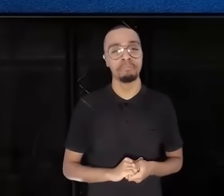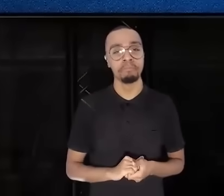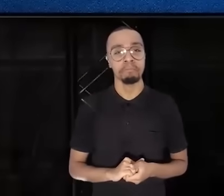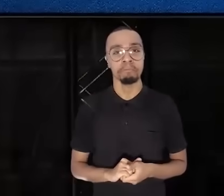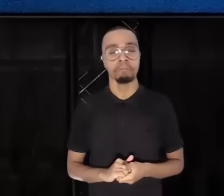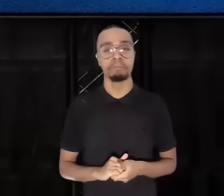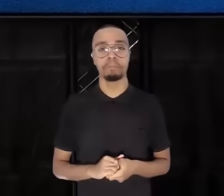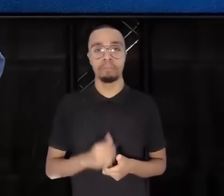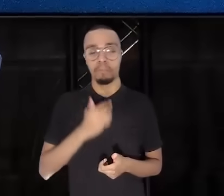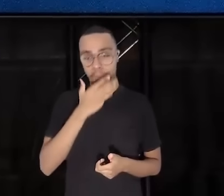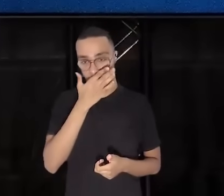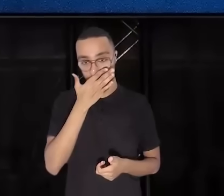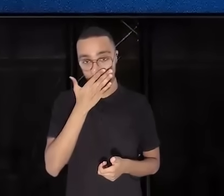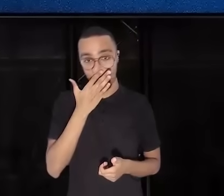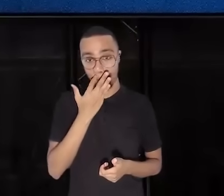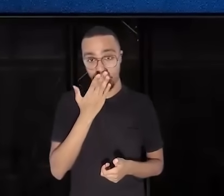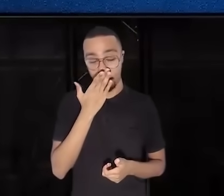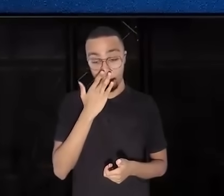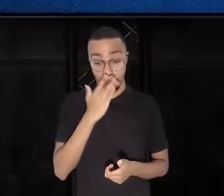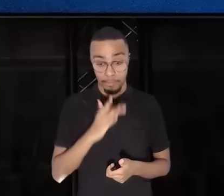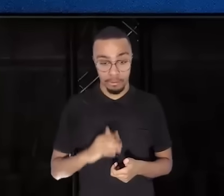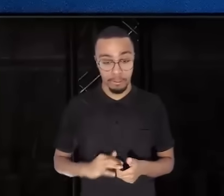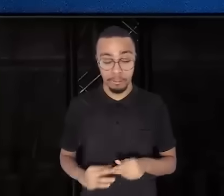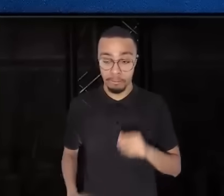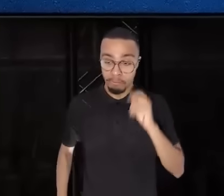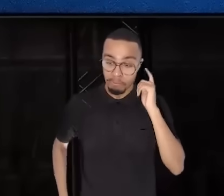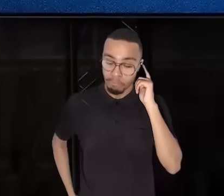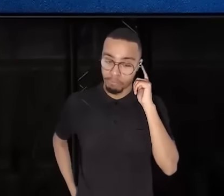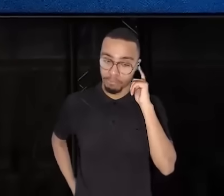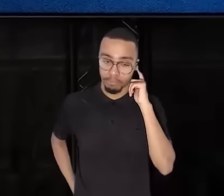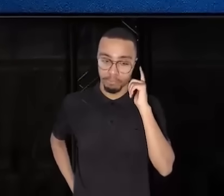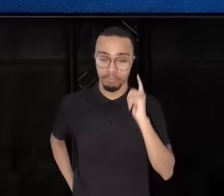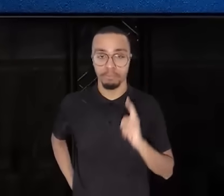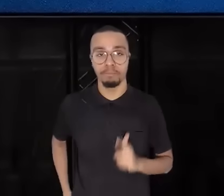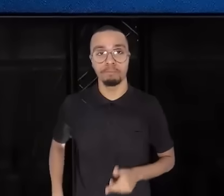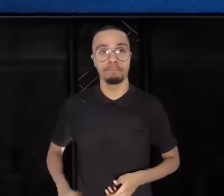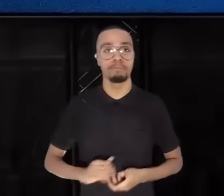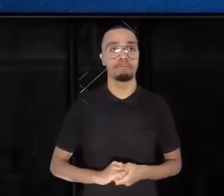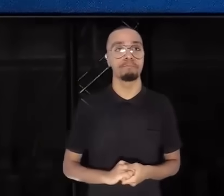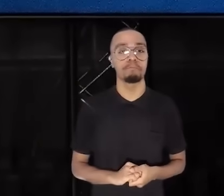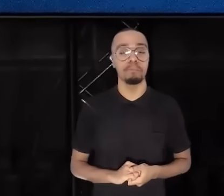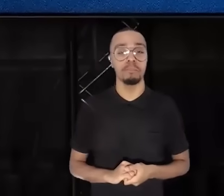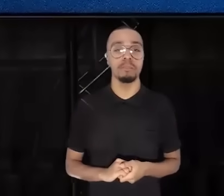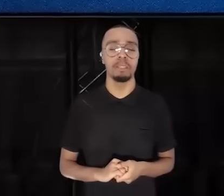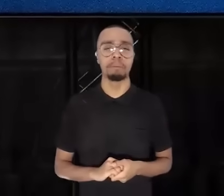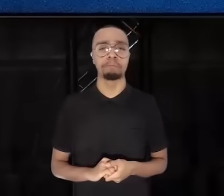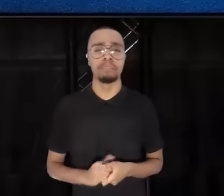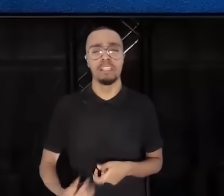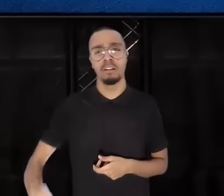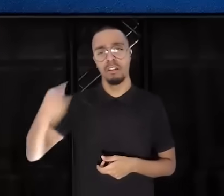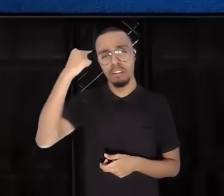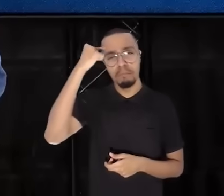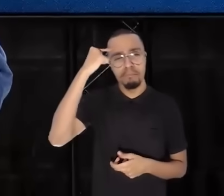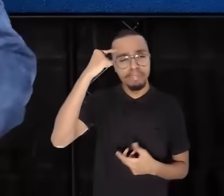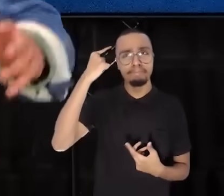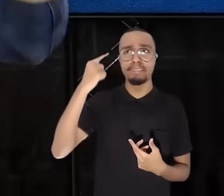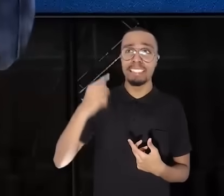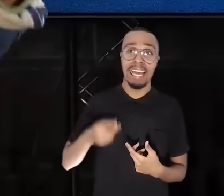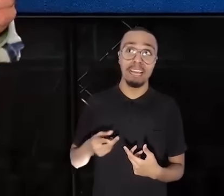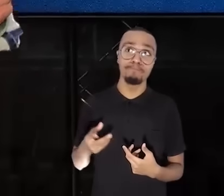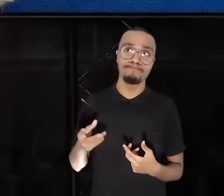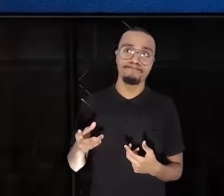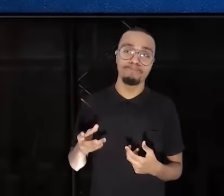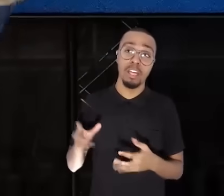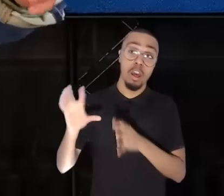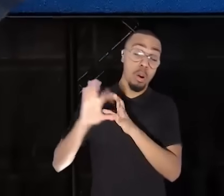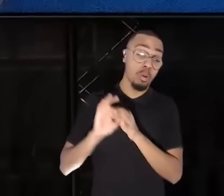Para nossa cabeça, para nossa mente, o conceito eternidade é algo muito difícil de entender.